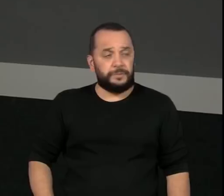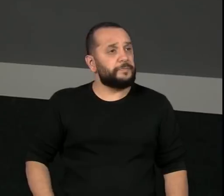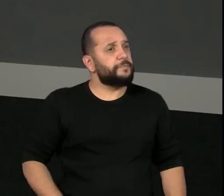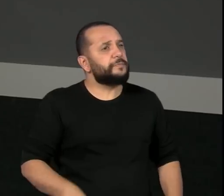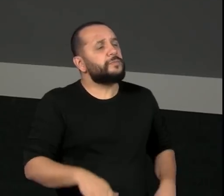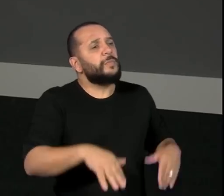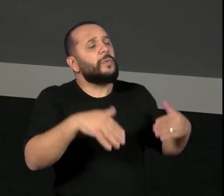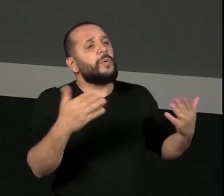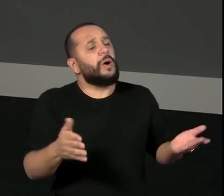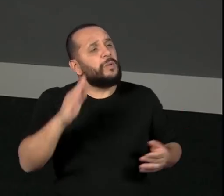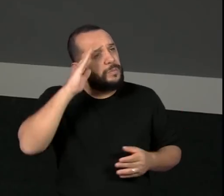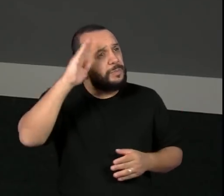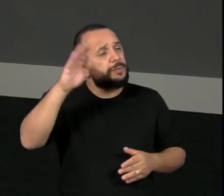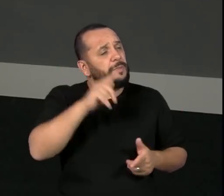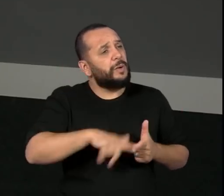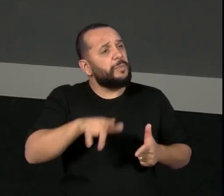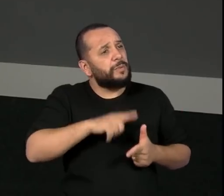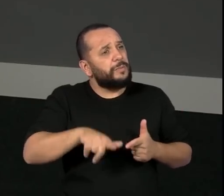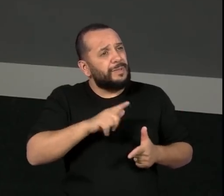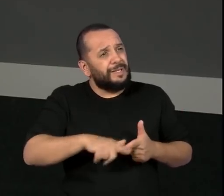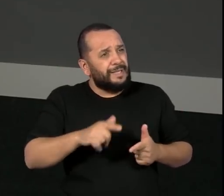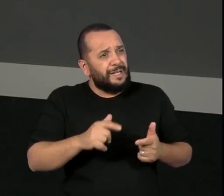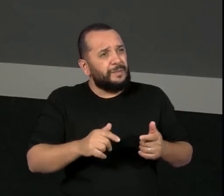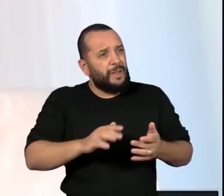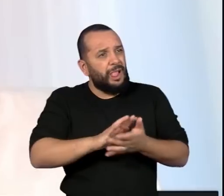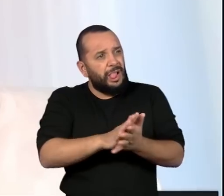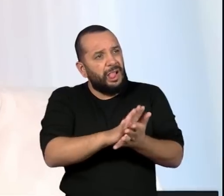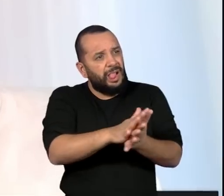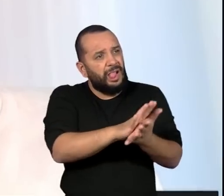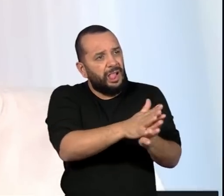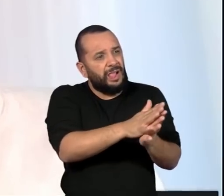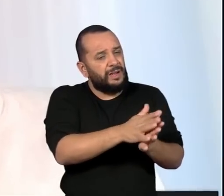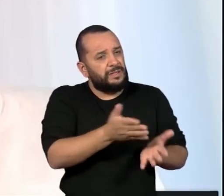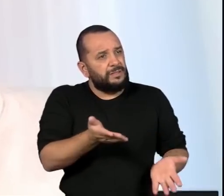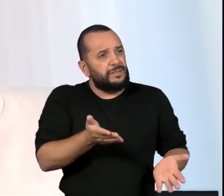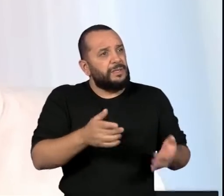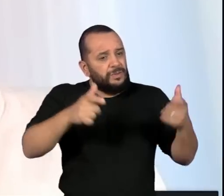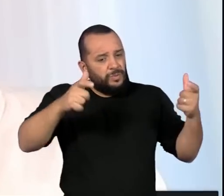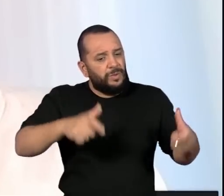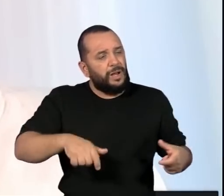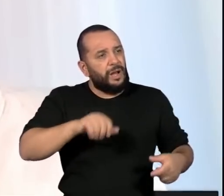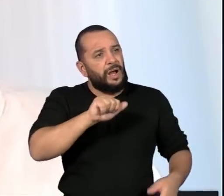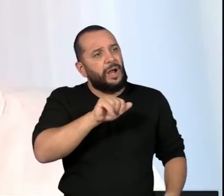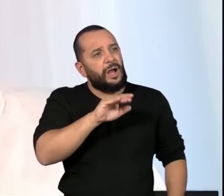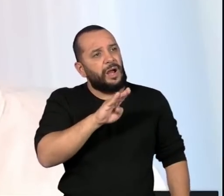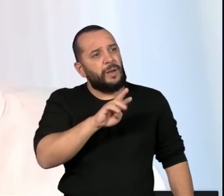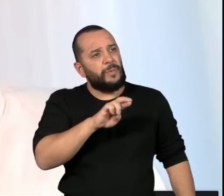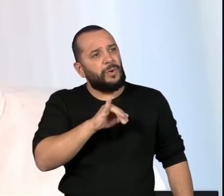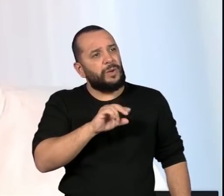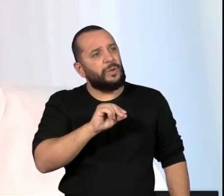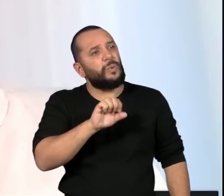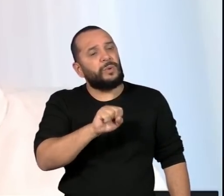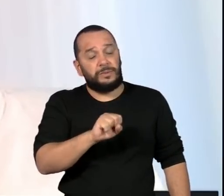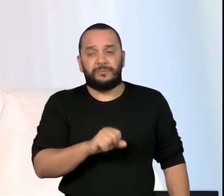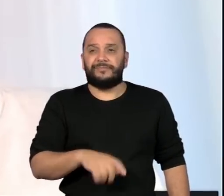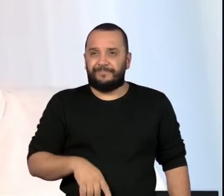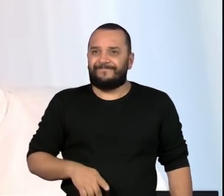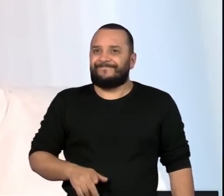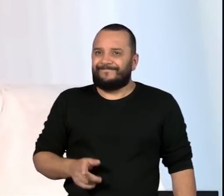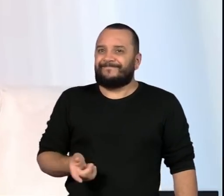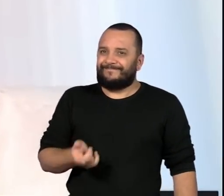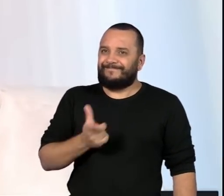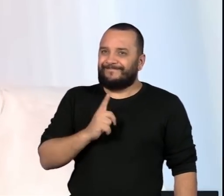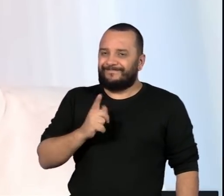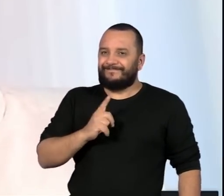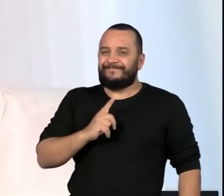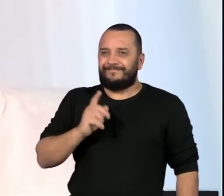principais ameaças ao Parque de Abrolhos ou à região toda? Temos aí o avanço, né, a expansão da